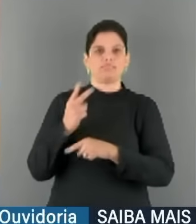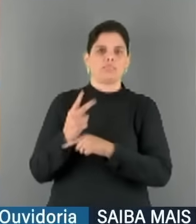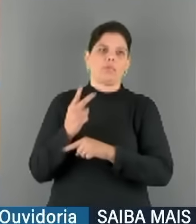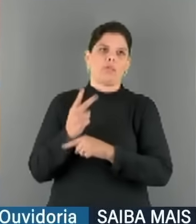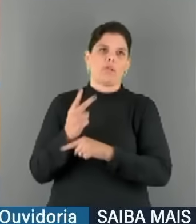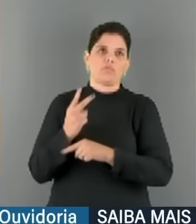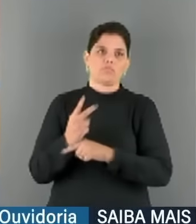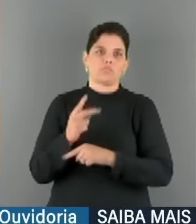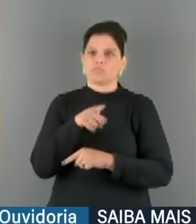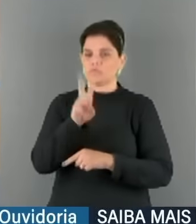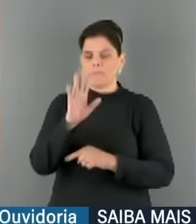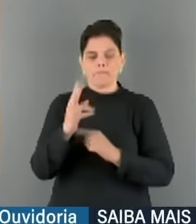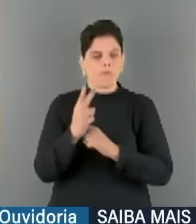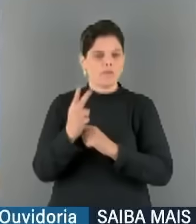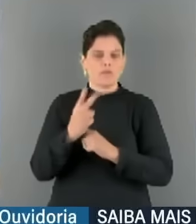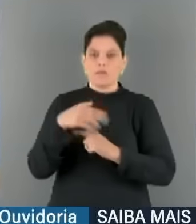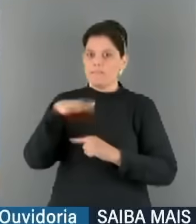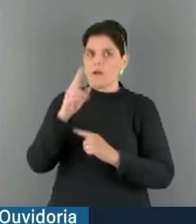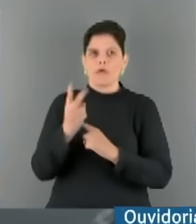direta.